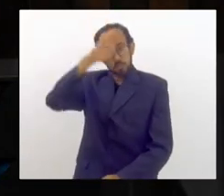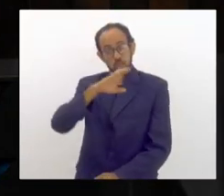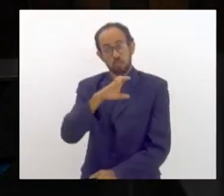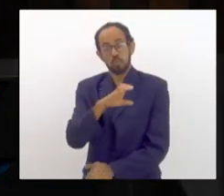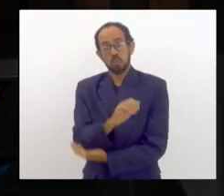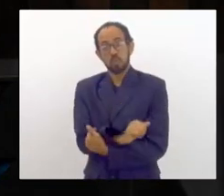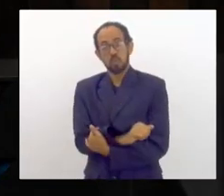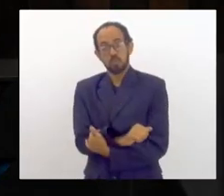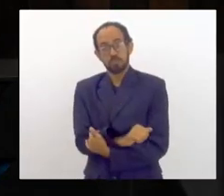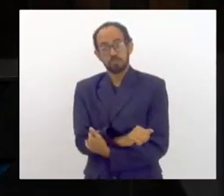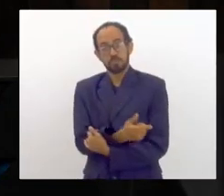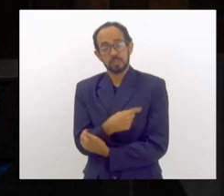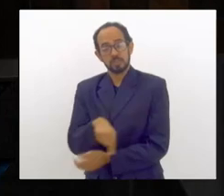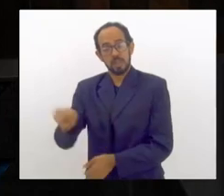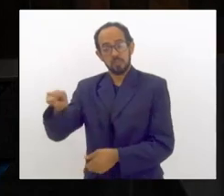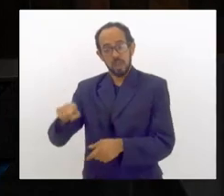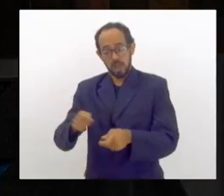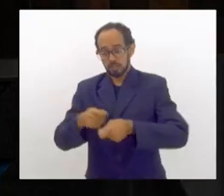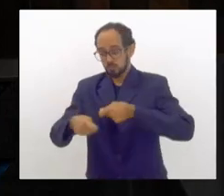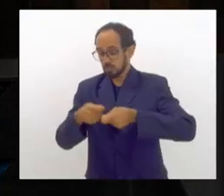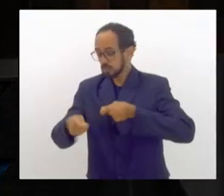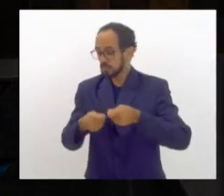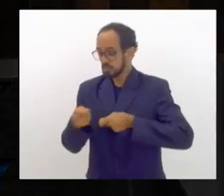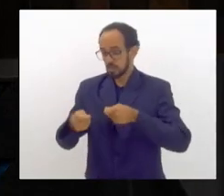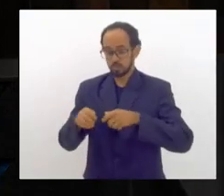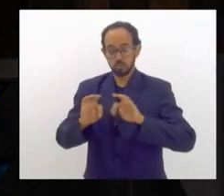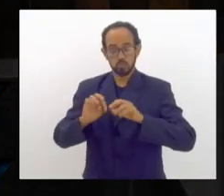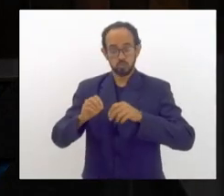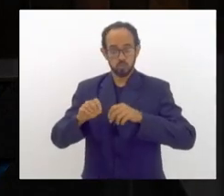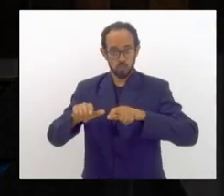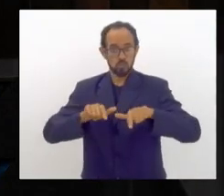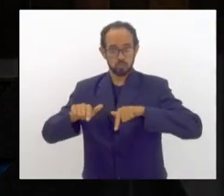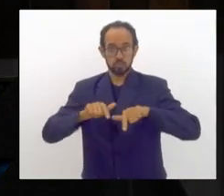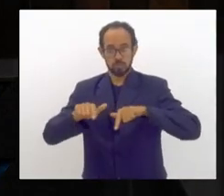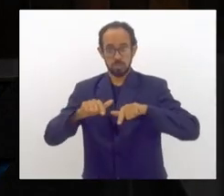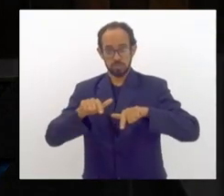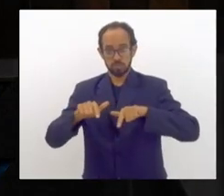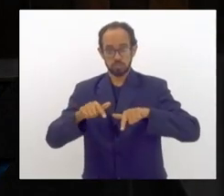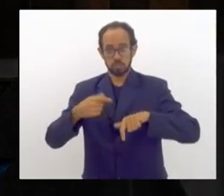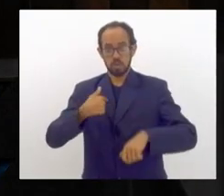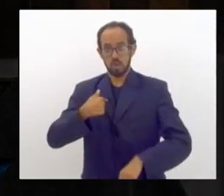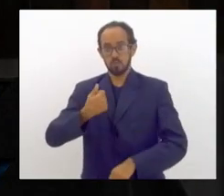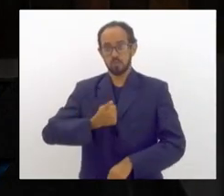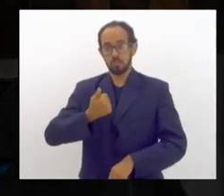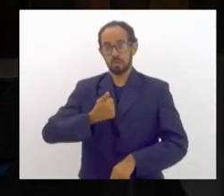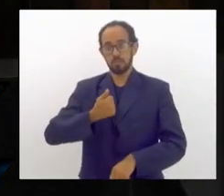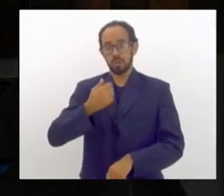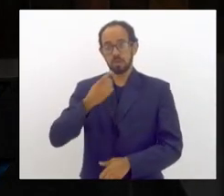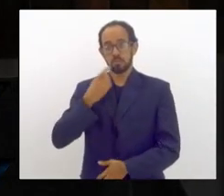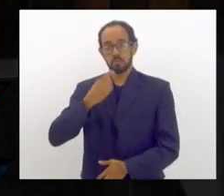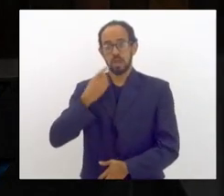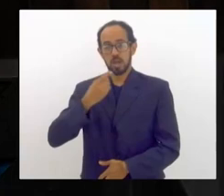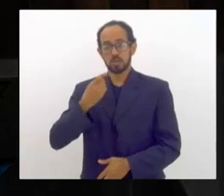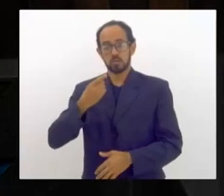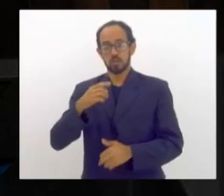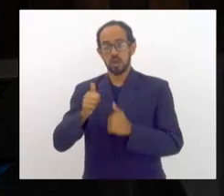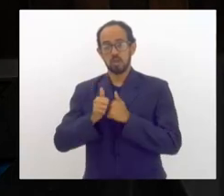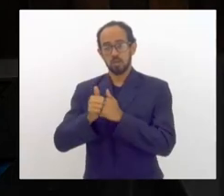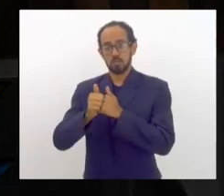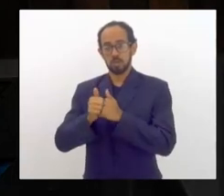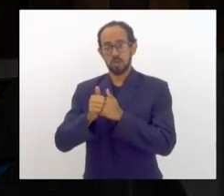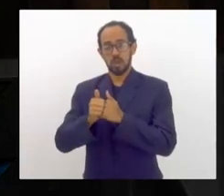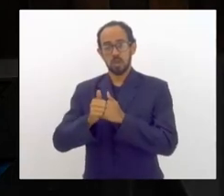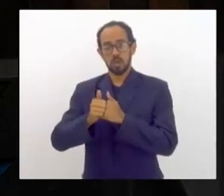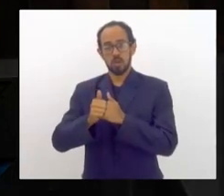que estava lá comandando as operações. Eu fui o primeiro deputado a acompanhar o coronel Leandro